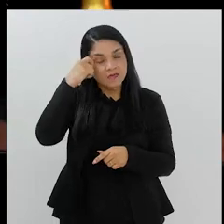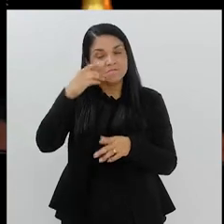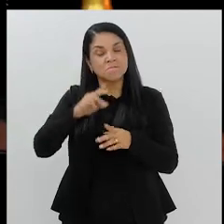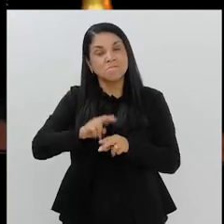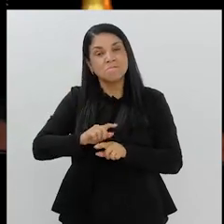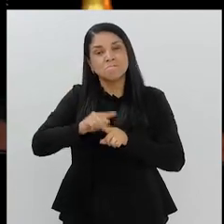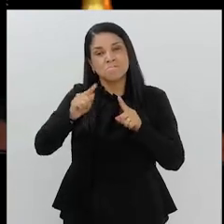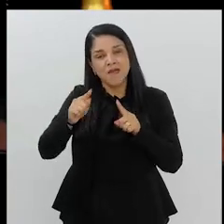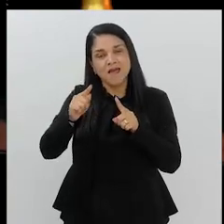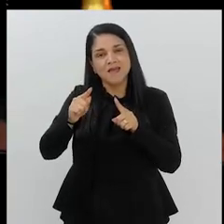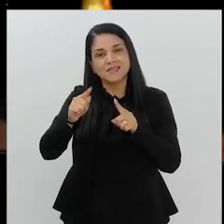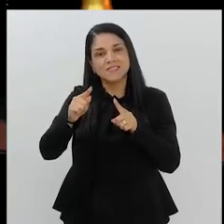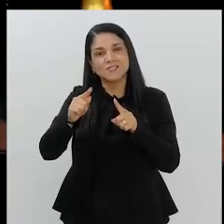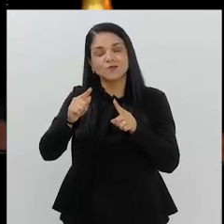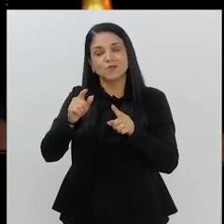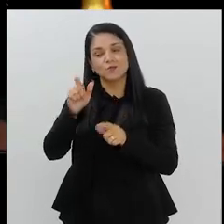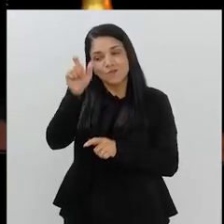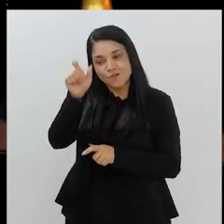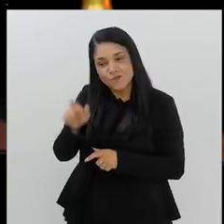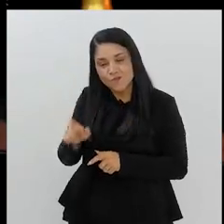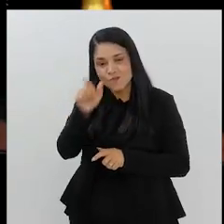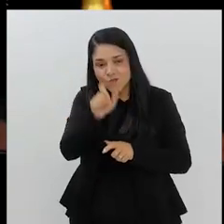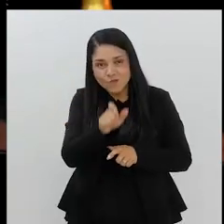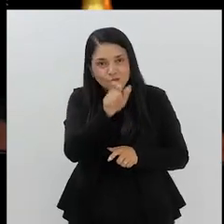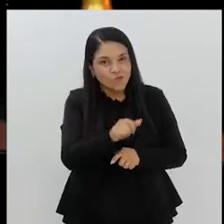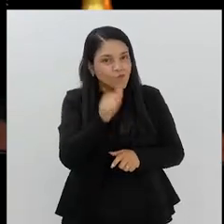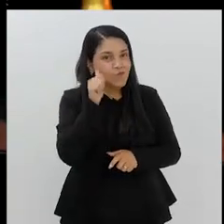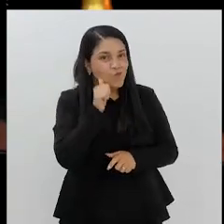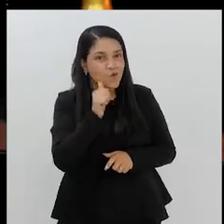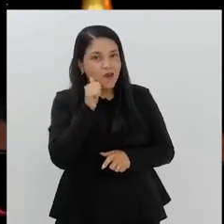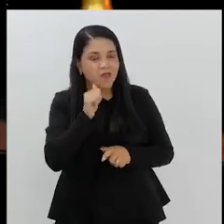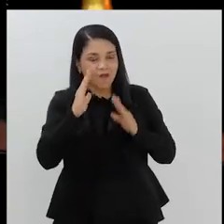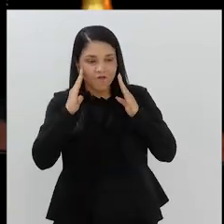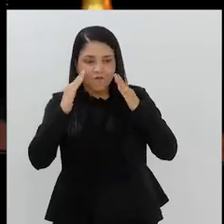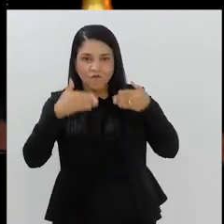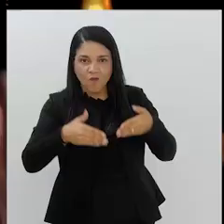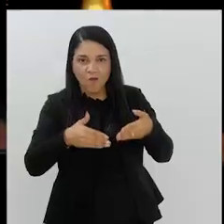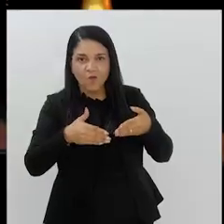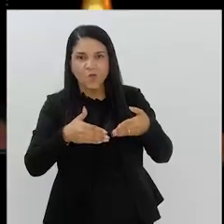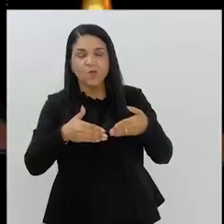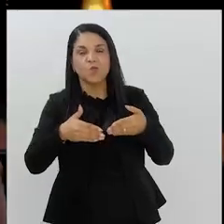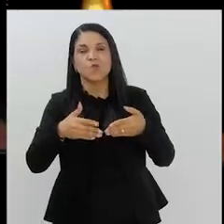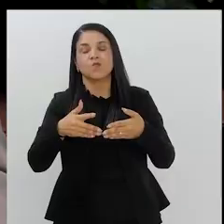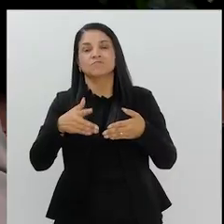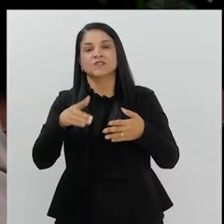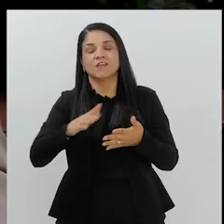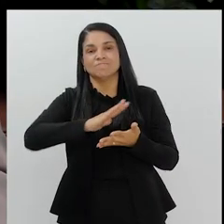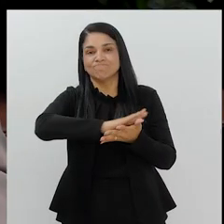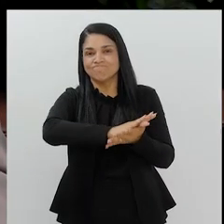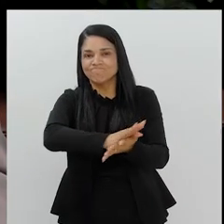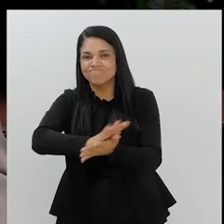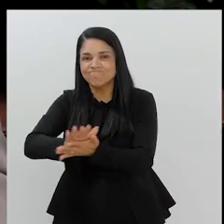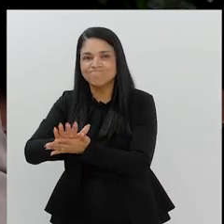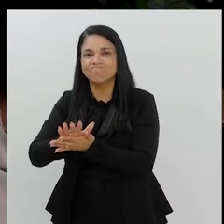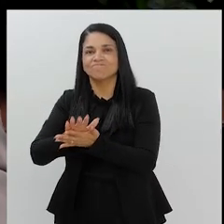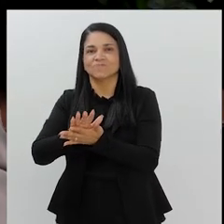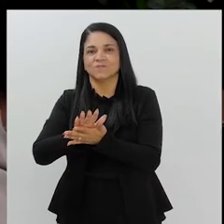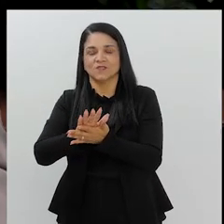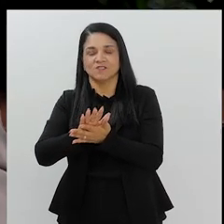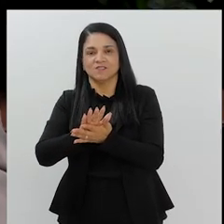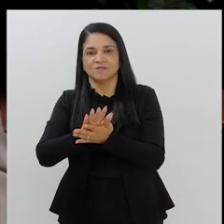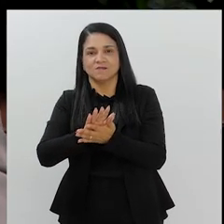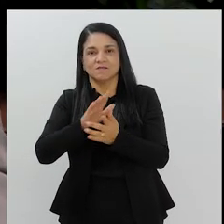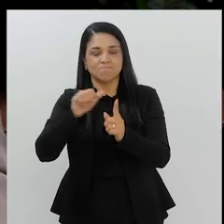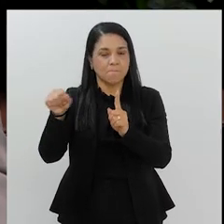negra mas deixa muito a desejar quando se fala de mulheres quando se fala daquilo que tem ganhado força que é misoginia estruturante a